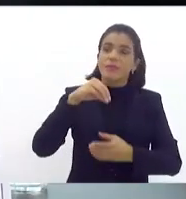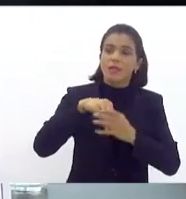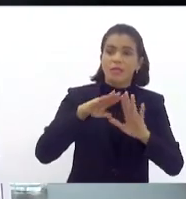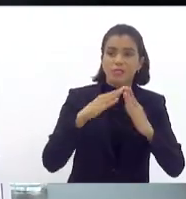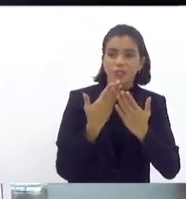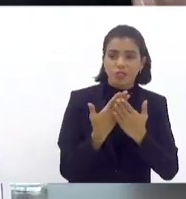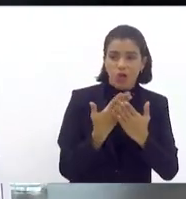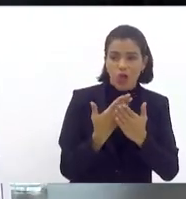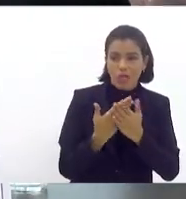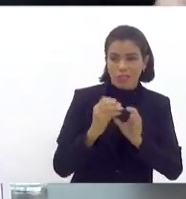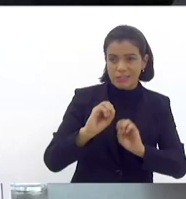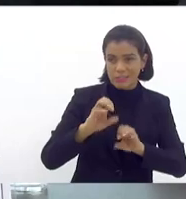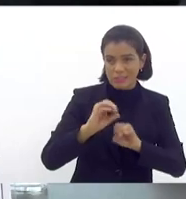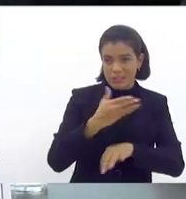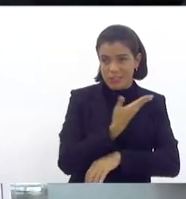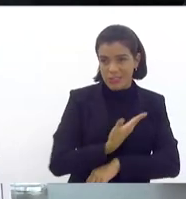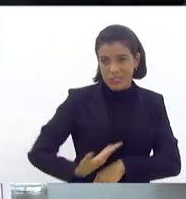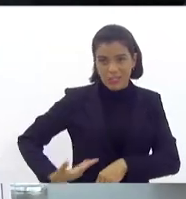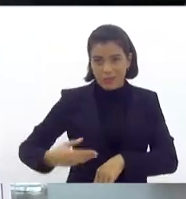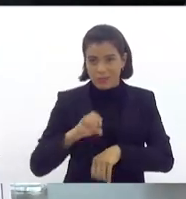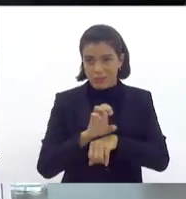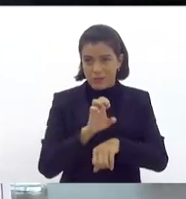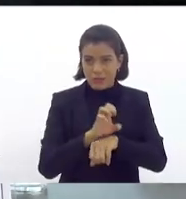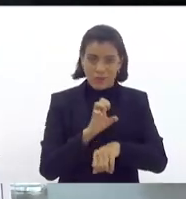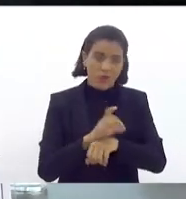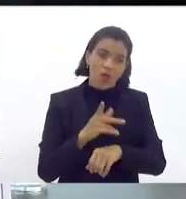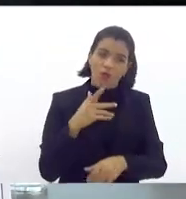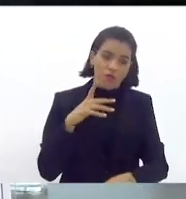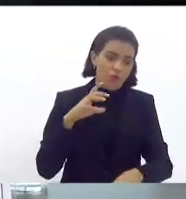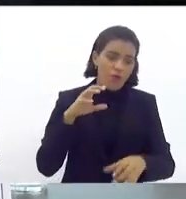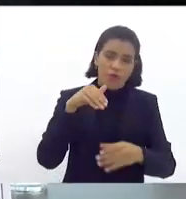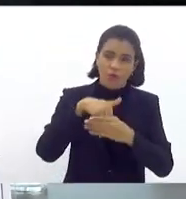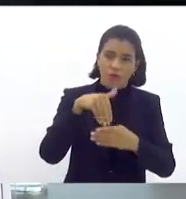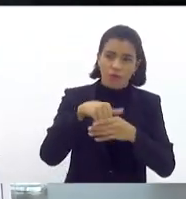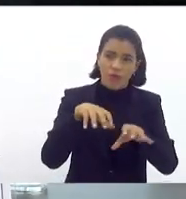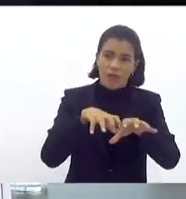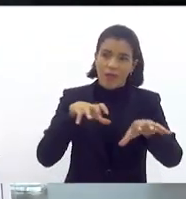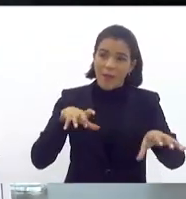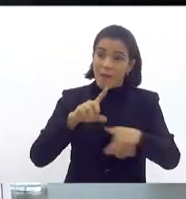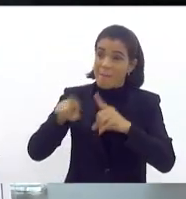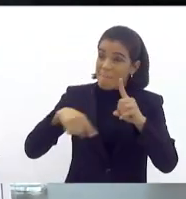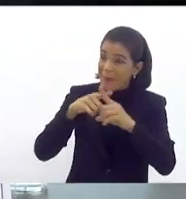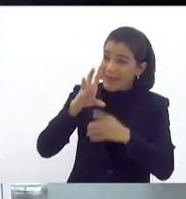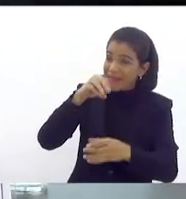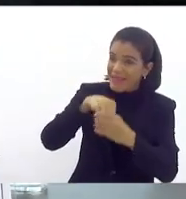pública. Eu vou fazer um voto divergente, incluindo na Alerje.